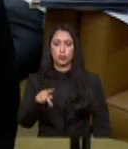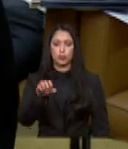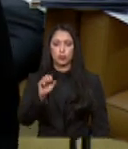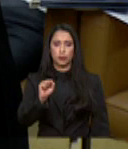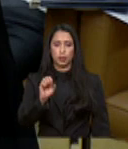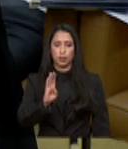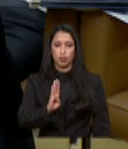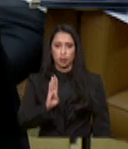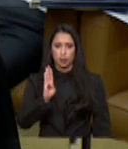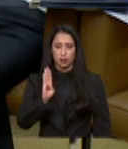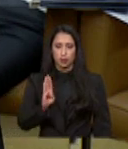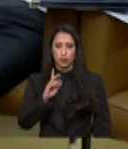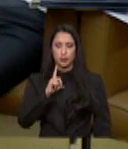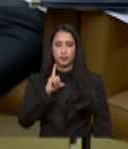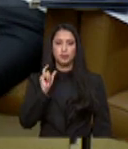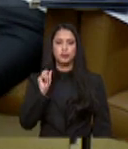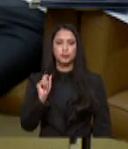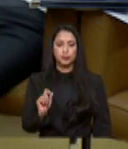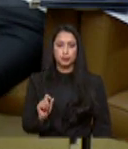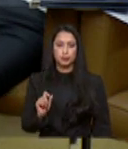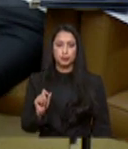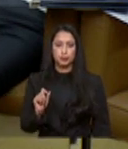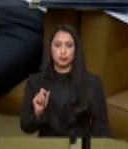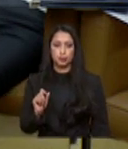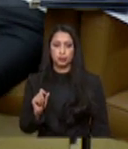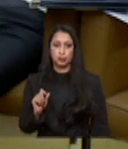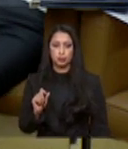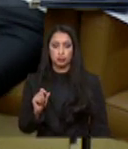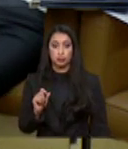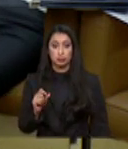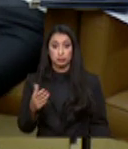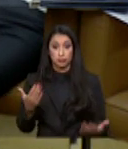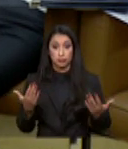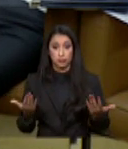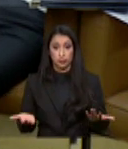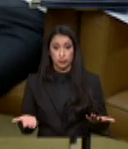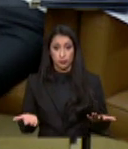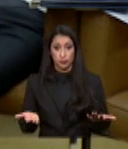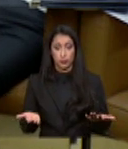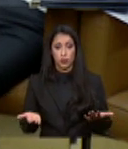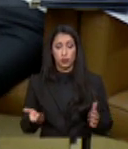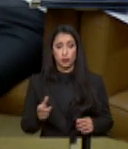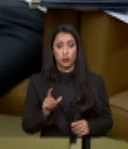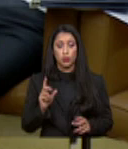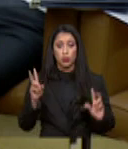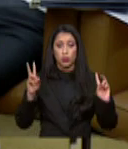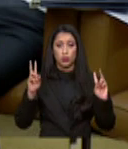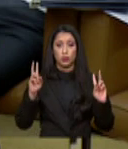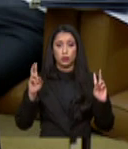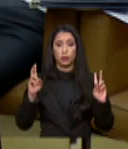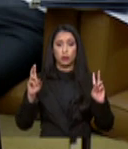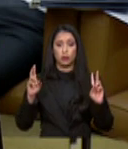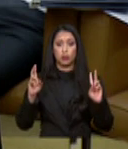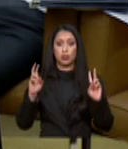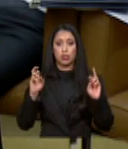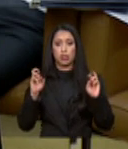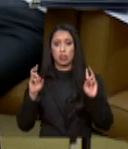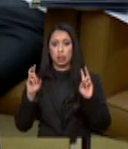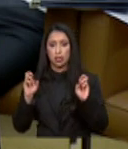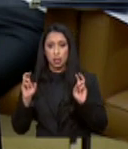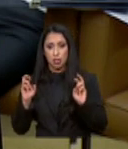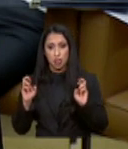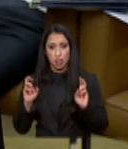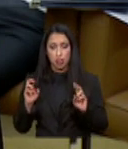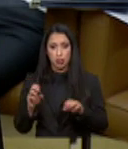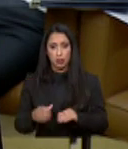Brasileiro. Como já muito dito aqui, essa agressão trata do efetivo, pede, na verdade, o